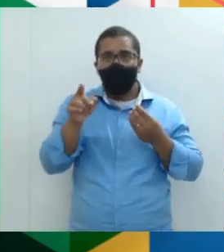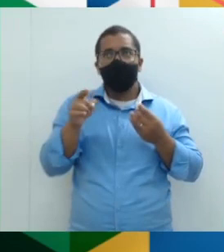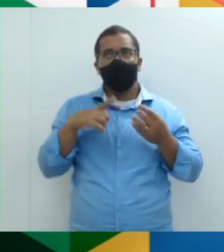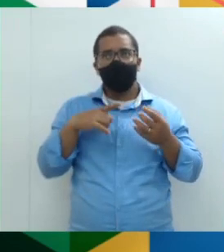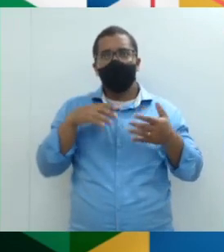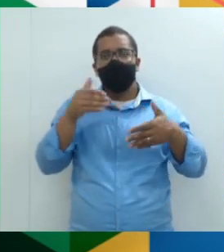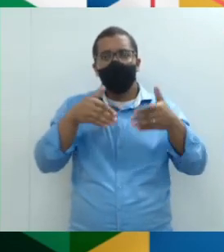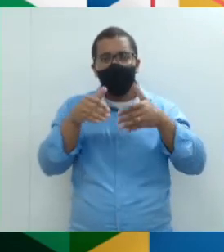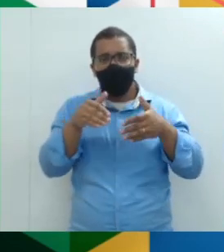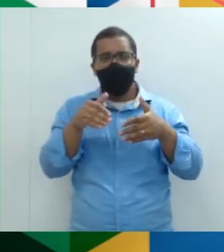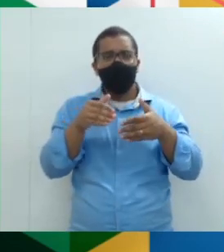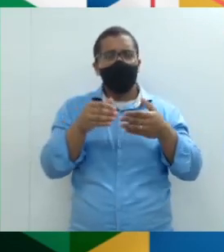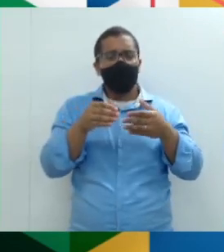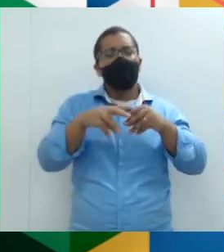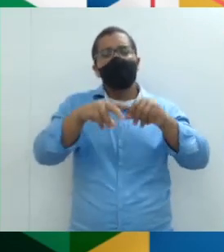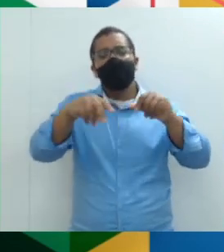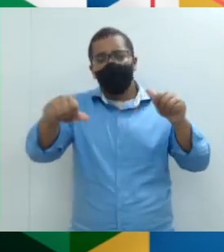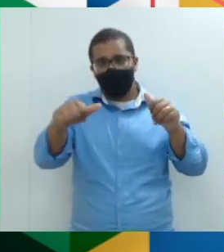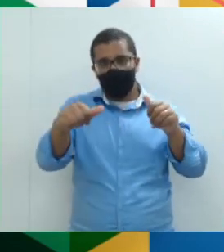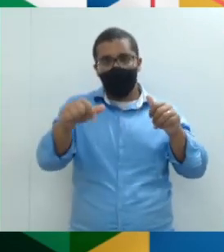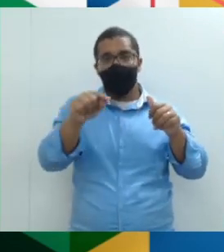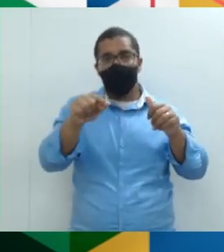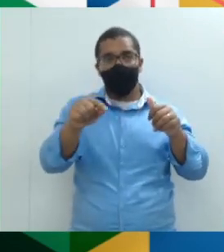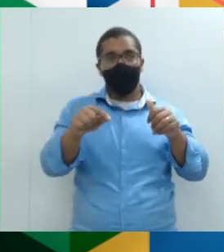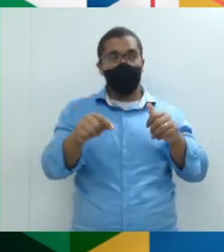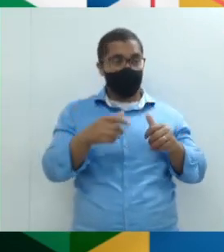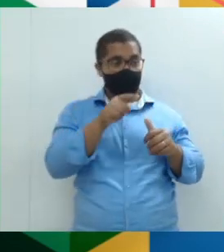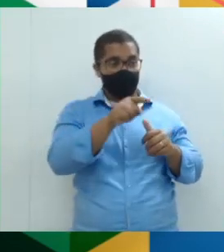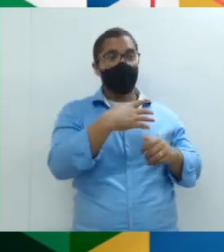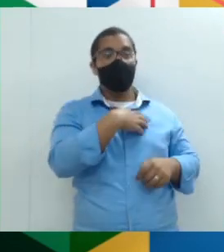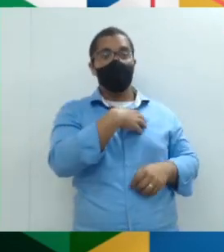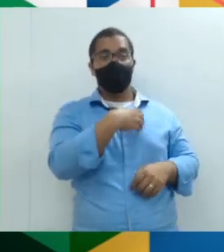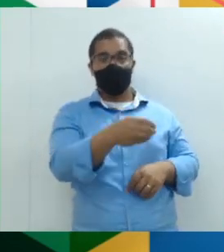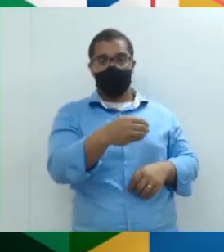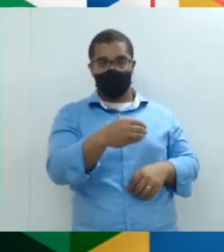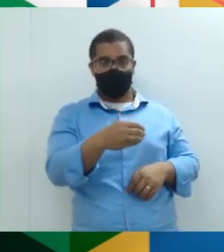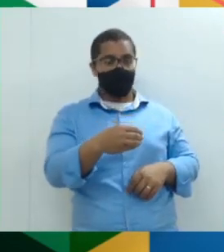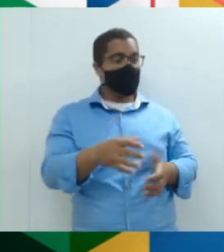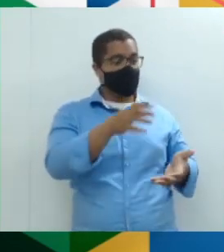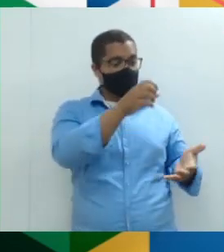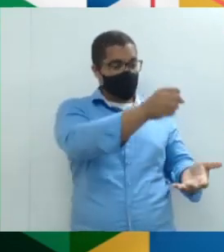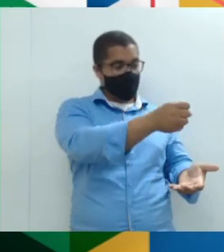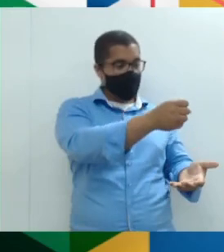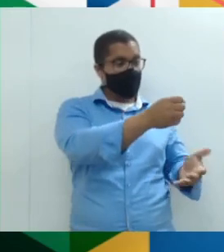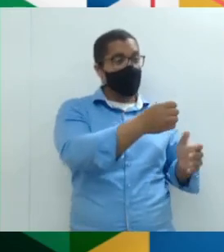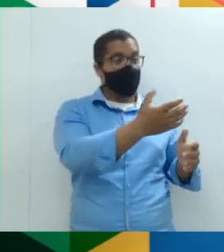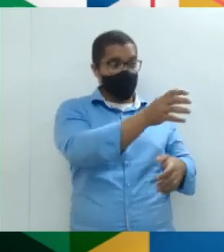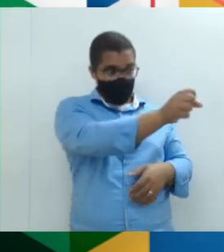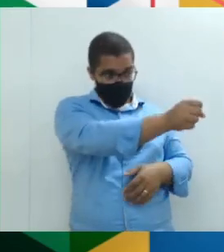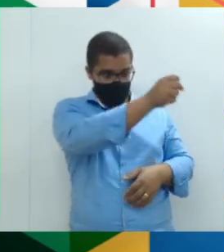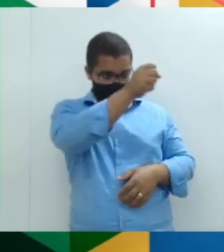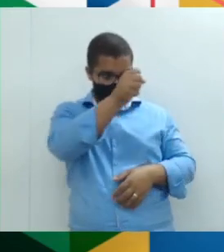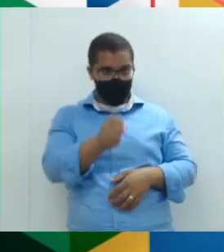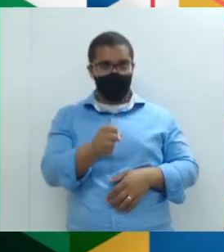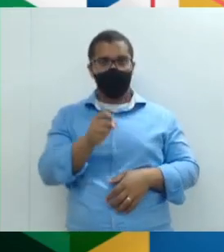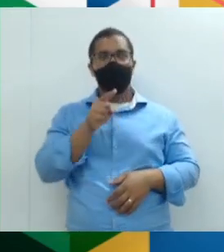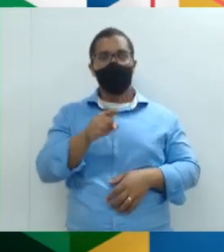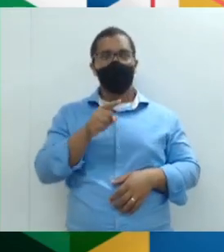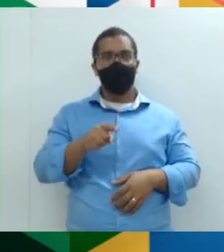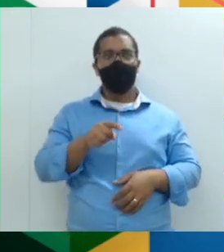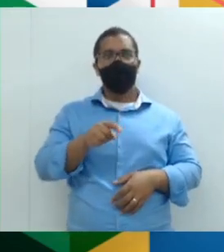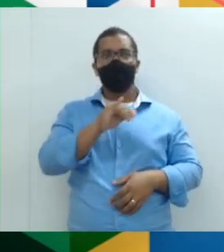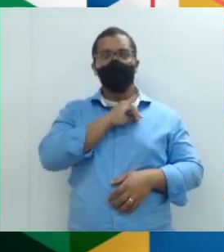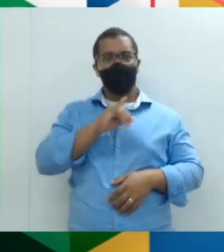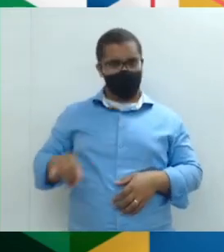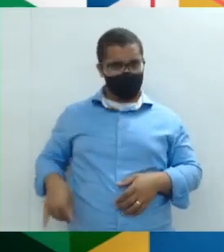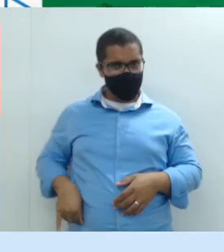das terras doadas para ela, o filho de Pipino, Carlos Magno, como sacro imperador do Império Germânico. Cara, quando isso